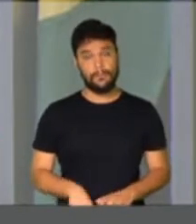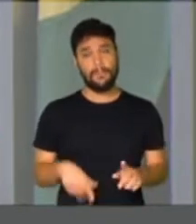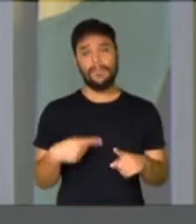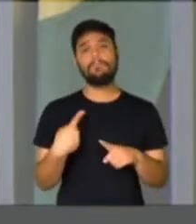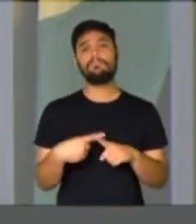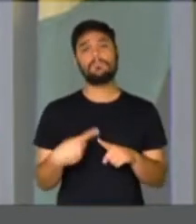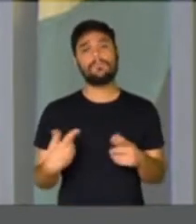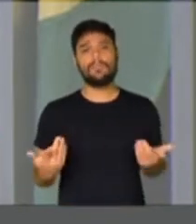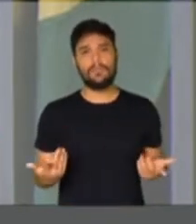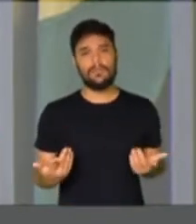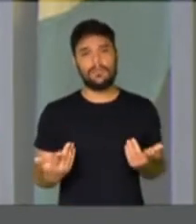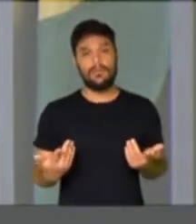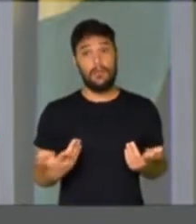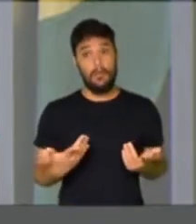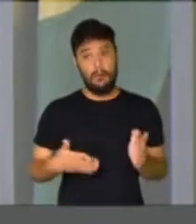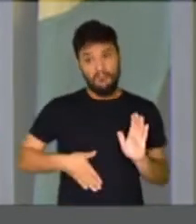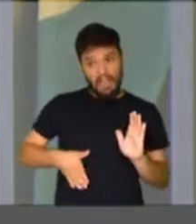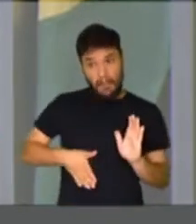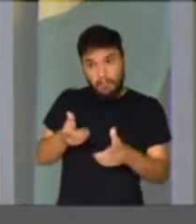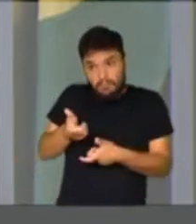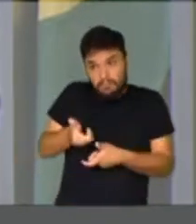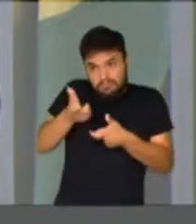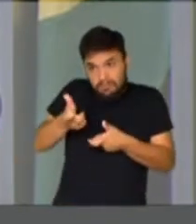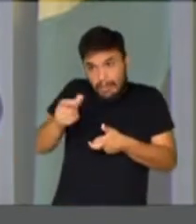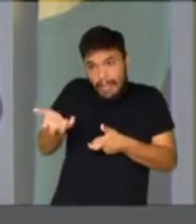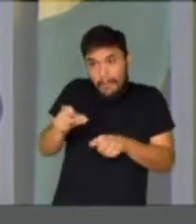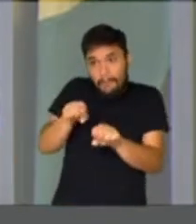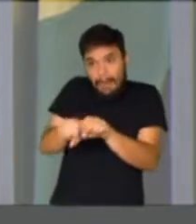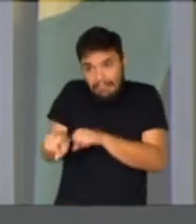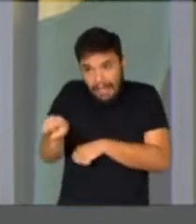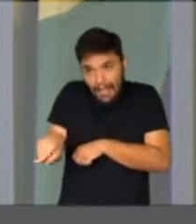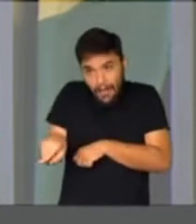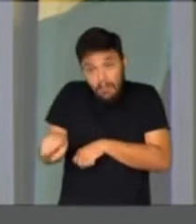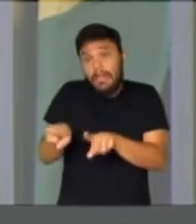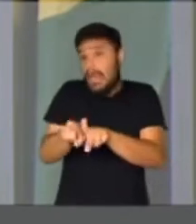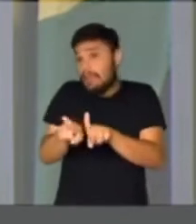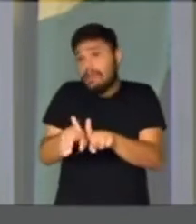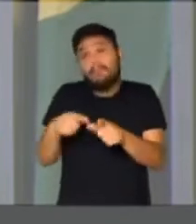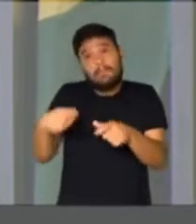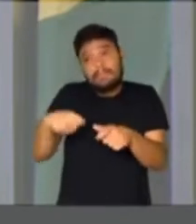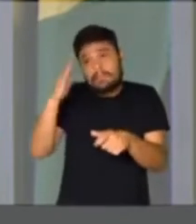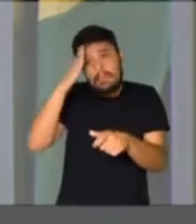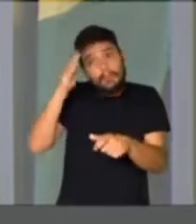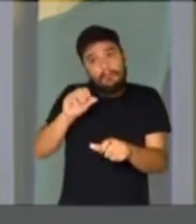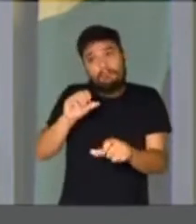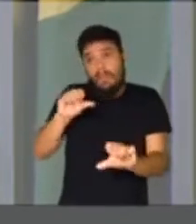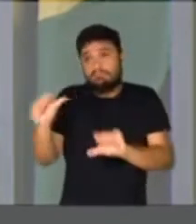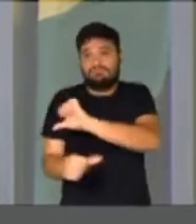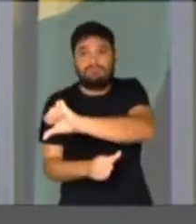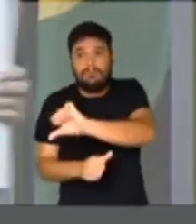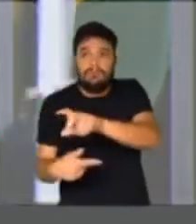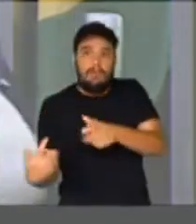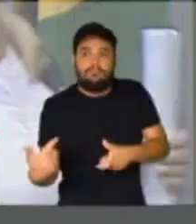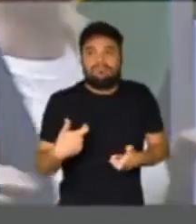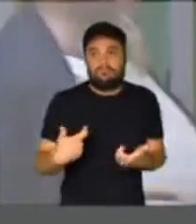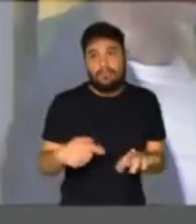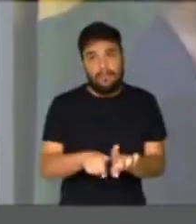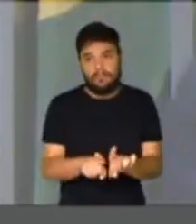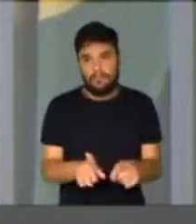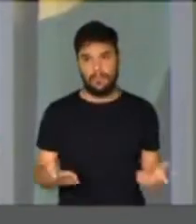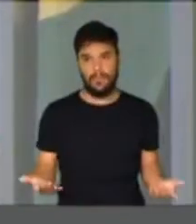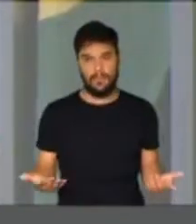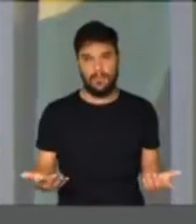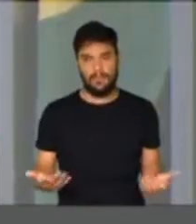porque vagabundo que atira para matar tem que estar preparado para morrer então não é a